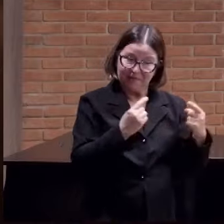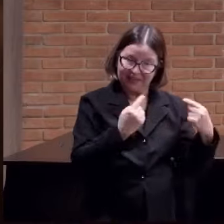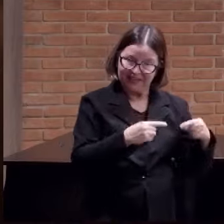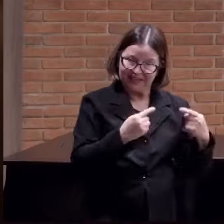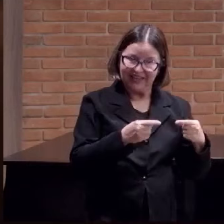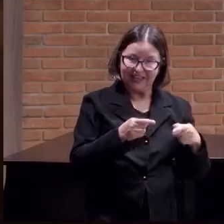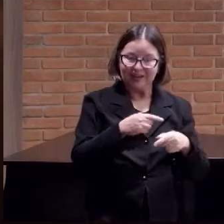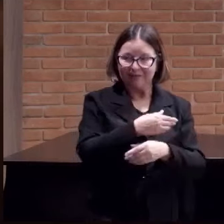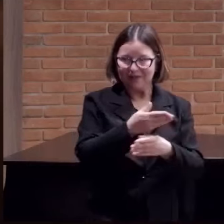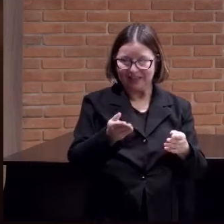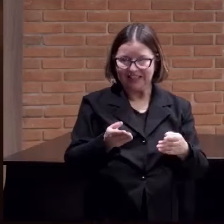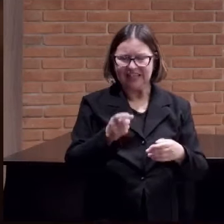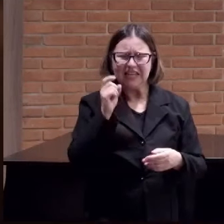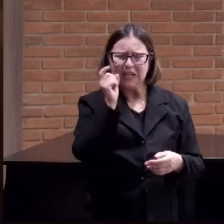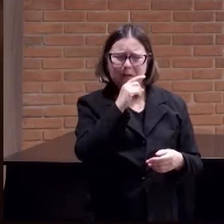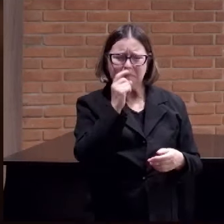vós.